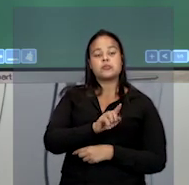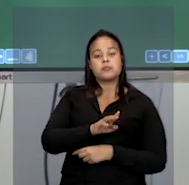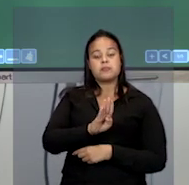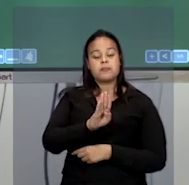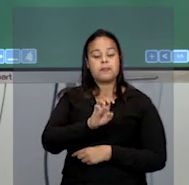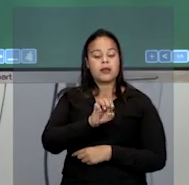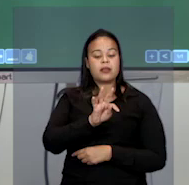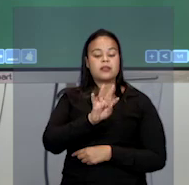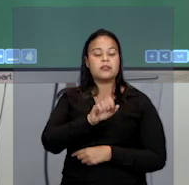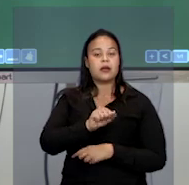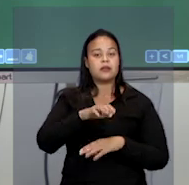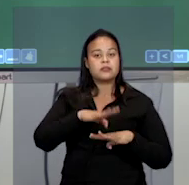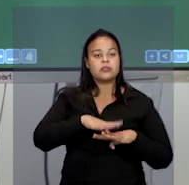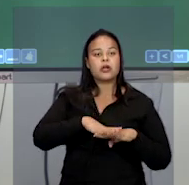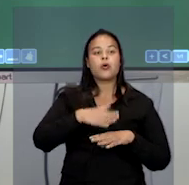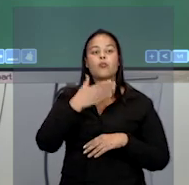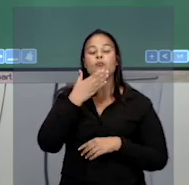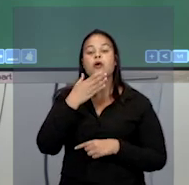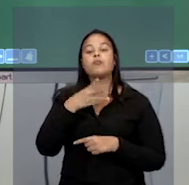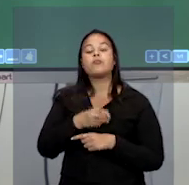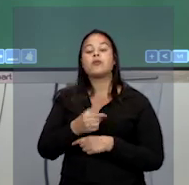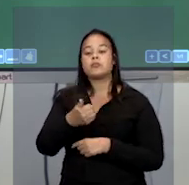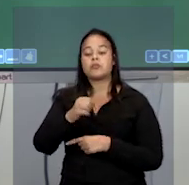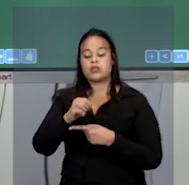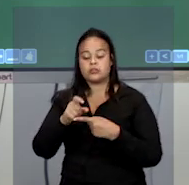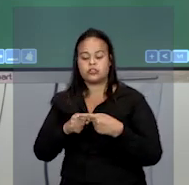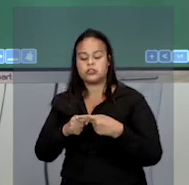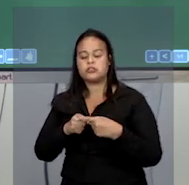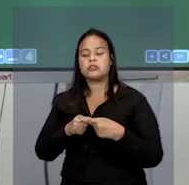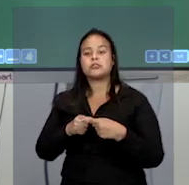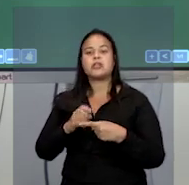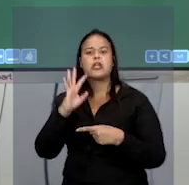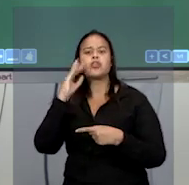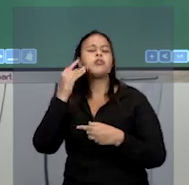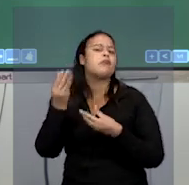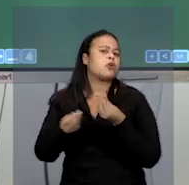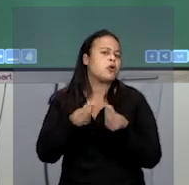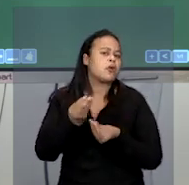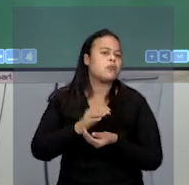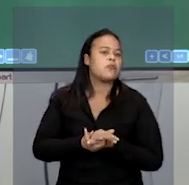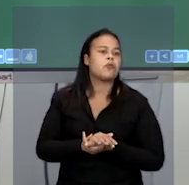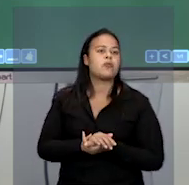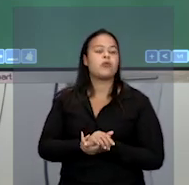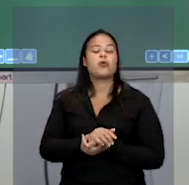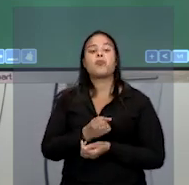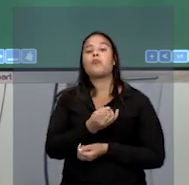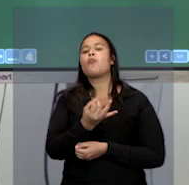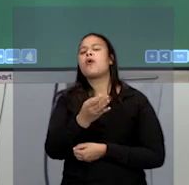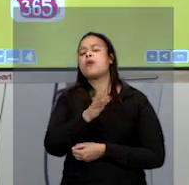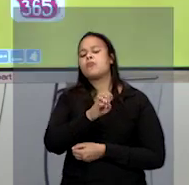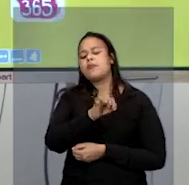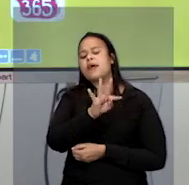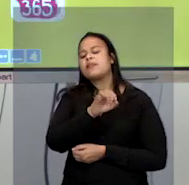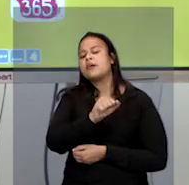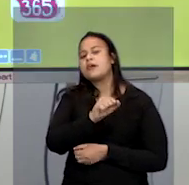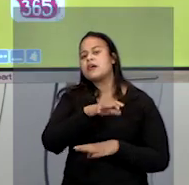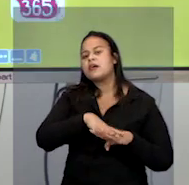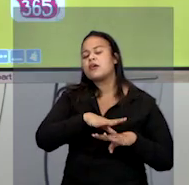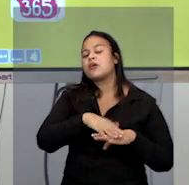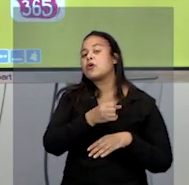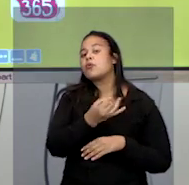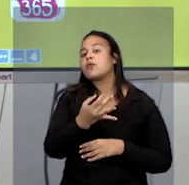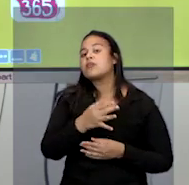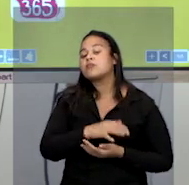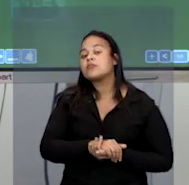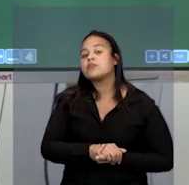é 10, sobre x. Ah, professor, e agora? Como é que eu resolvo? Ele deu o valor da tangente de beta. Quanto que ele falou que é? Vamos voltar aqui só para você ver.